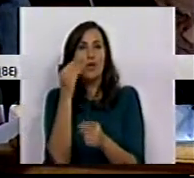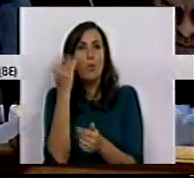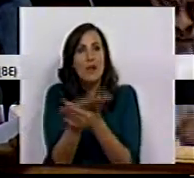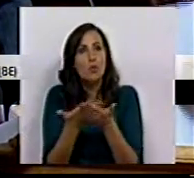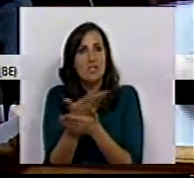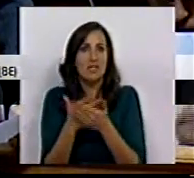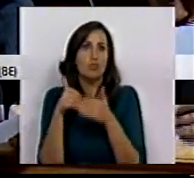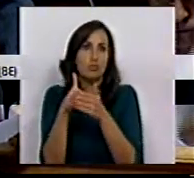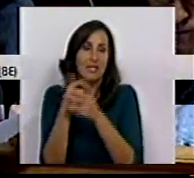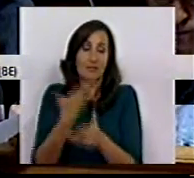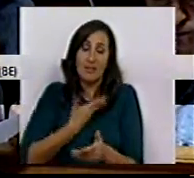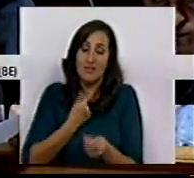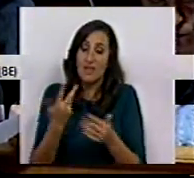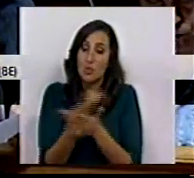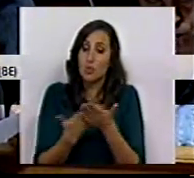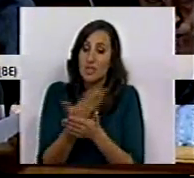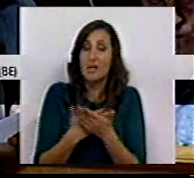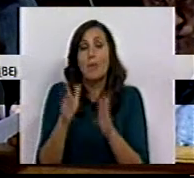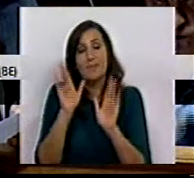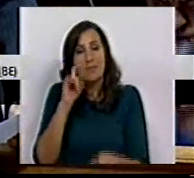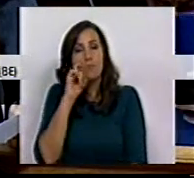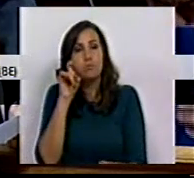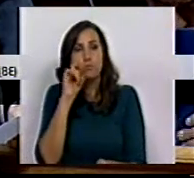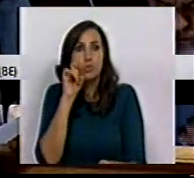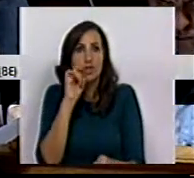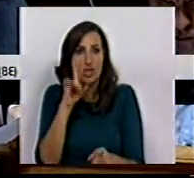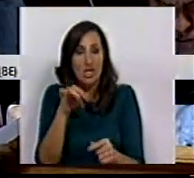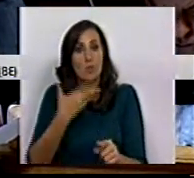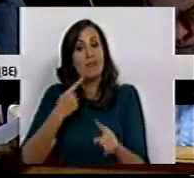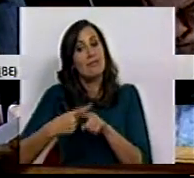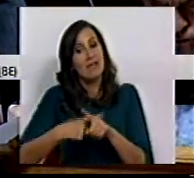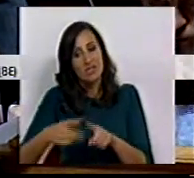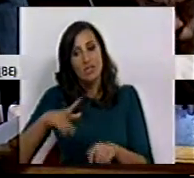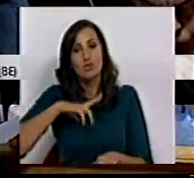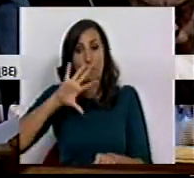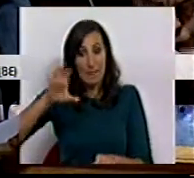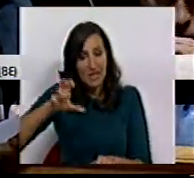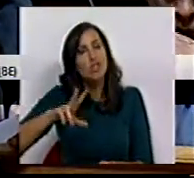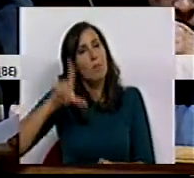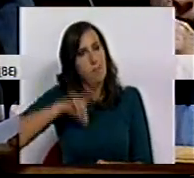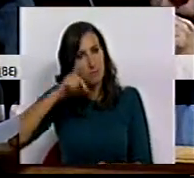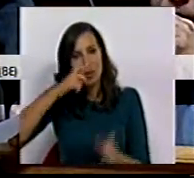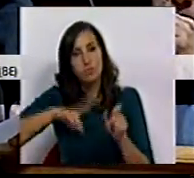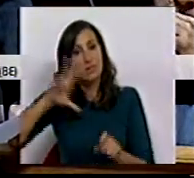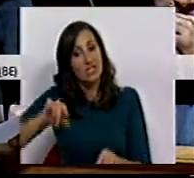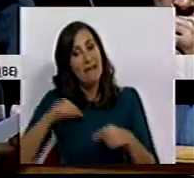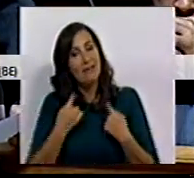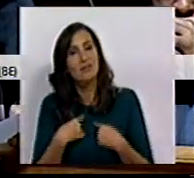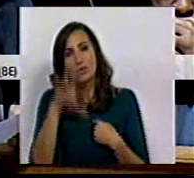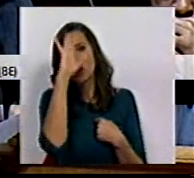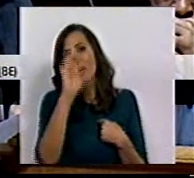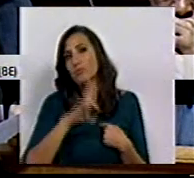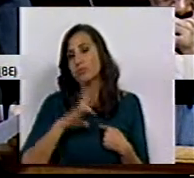dívida. A renegociação da dívida deve proteger os interesses do país e dos portugueses. Deve ser assumida como uma iniciativa do